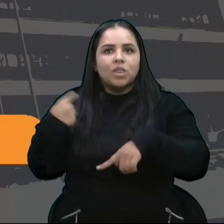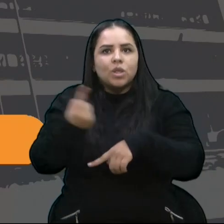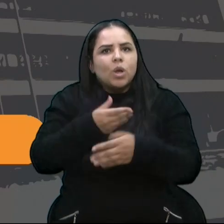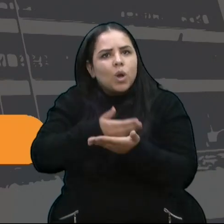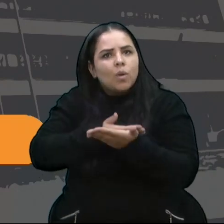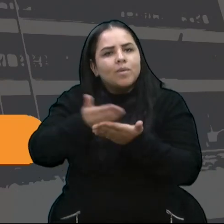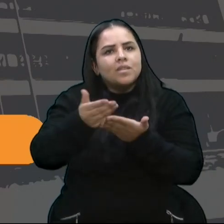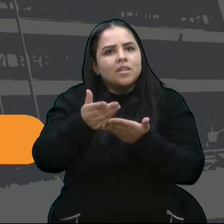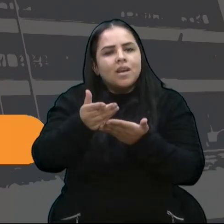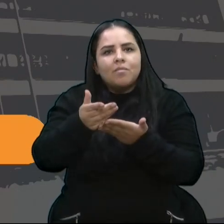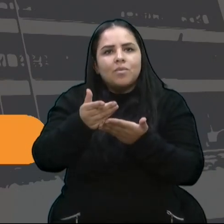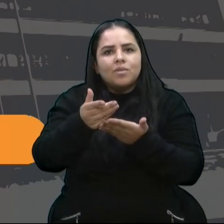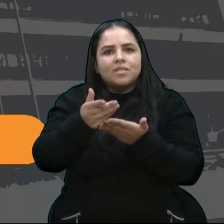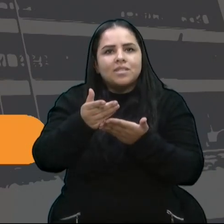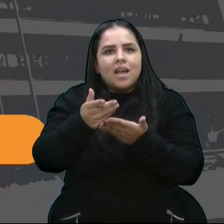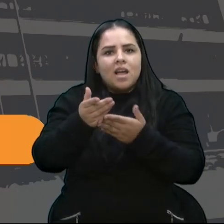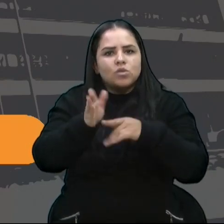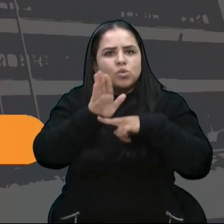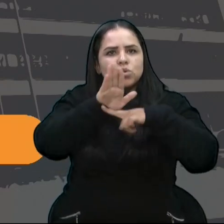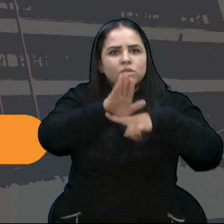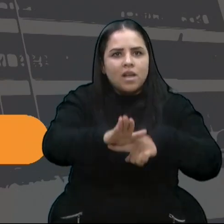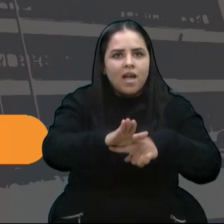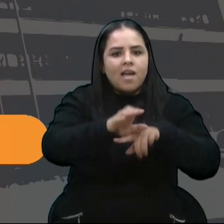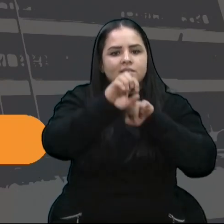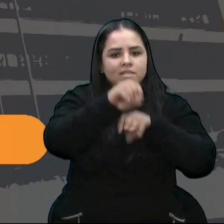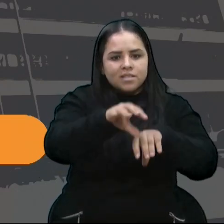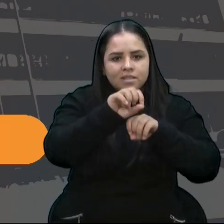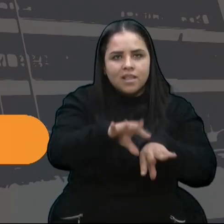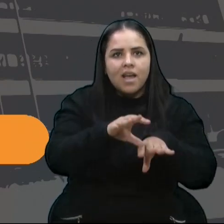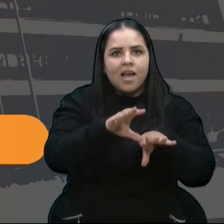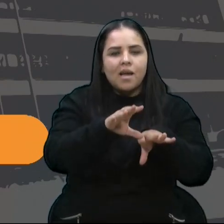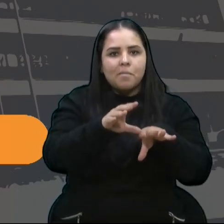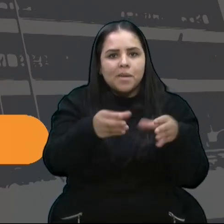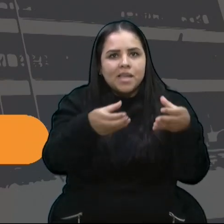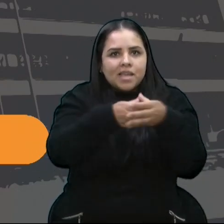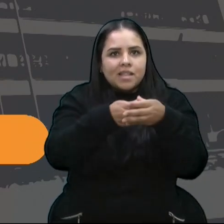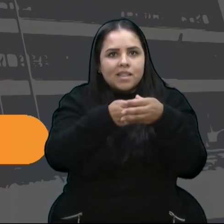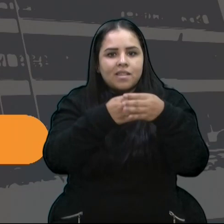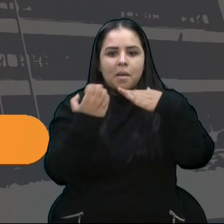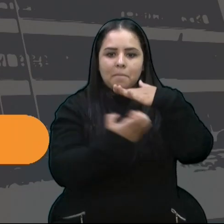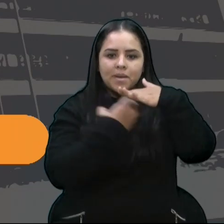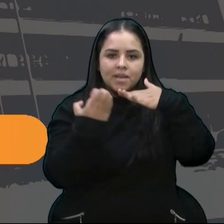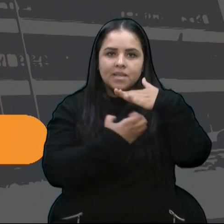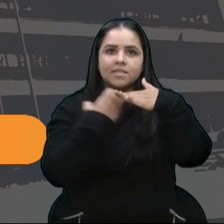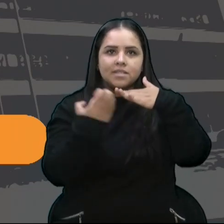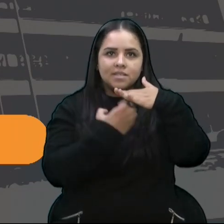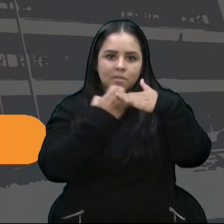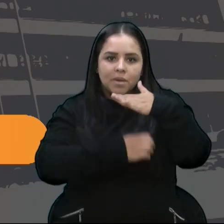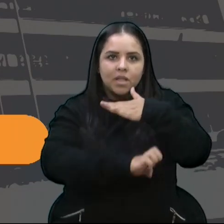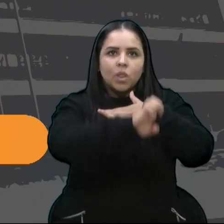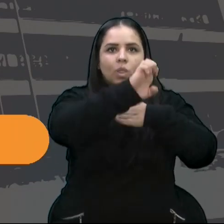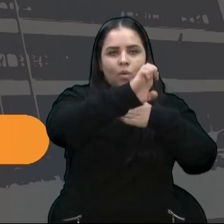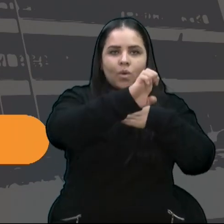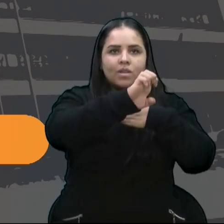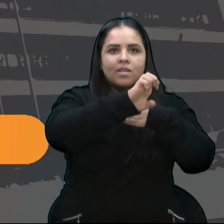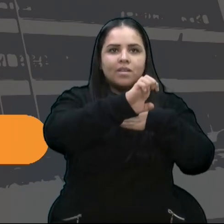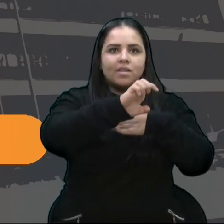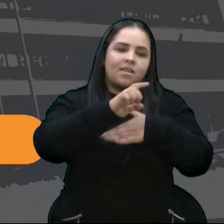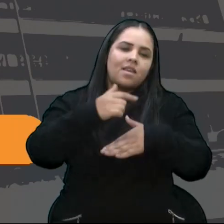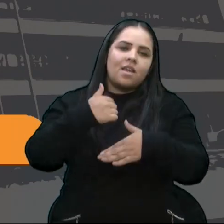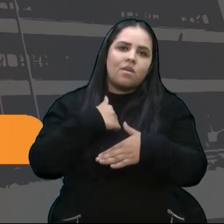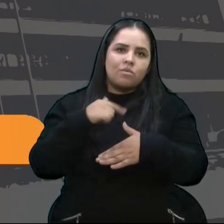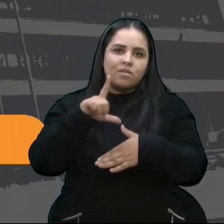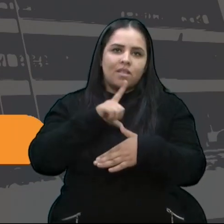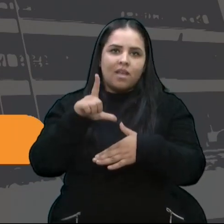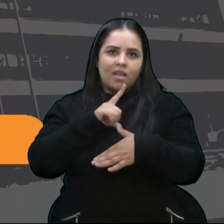a capacitar pequenos empreendedores de favelas e periferias em comunicação digital, que é uma das especializações que eu tenho. Eu tenho